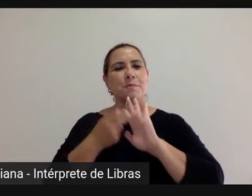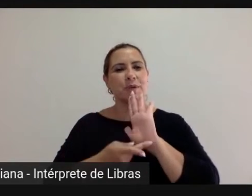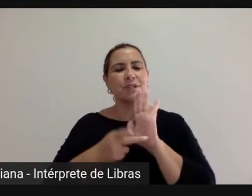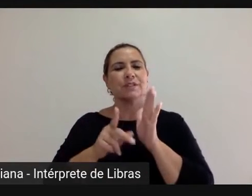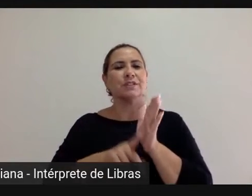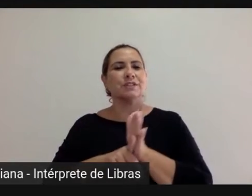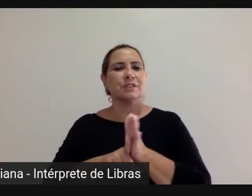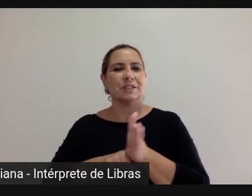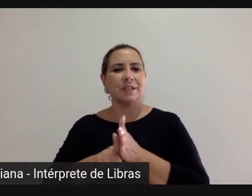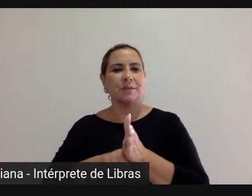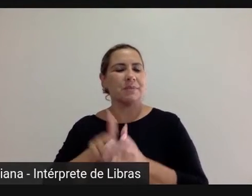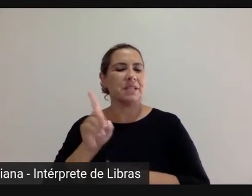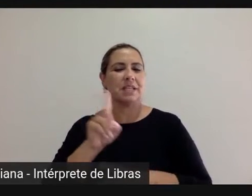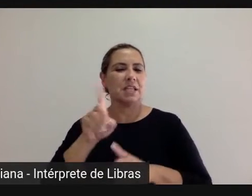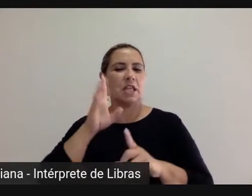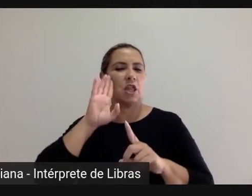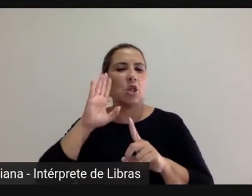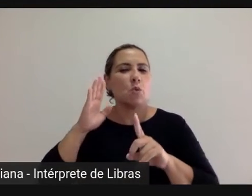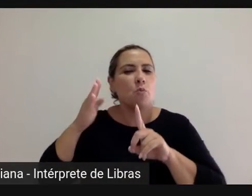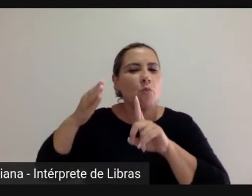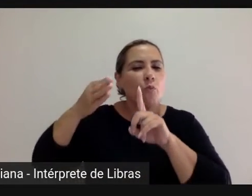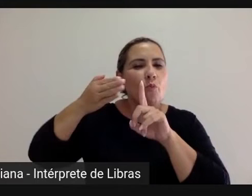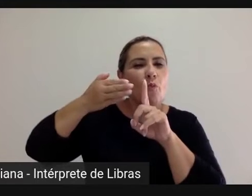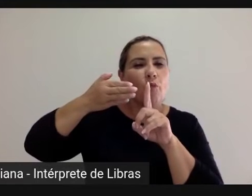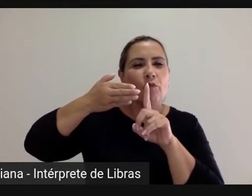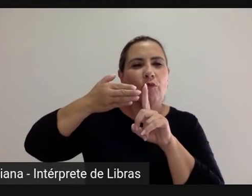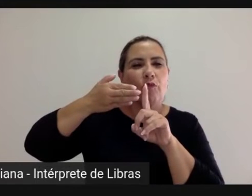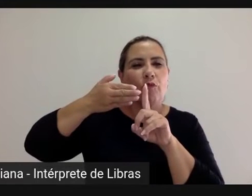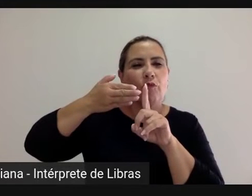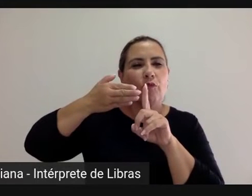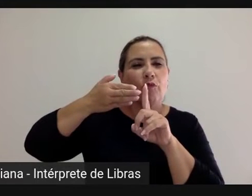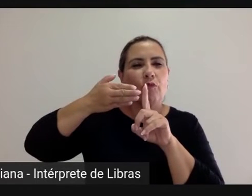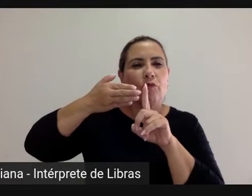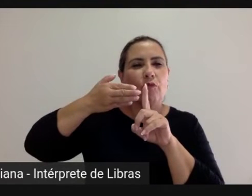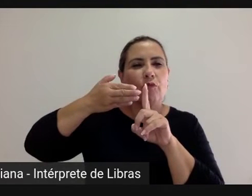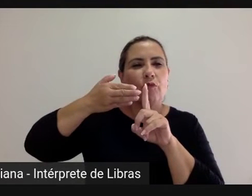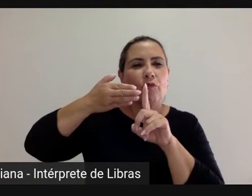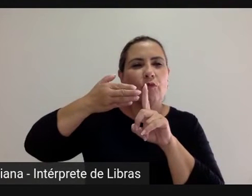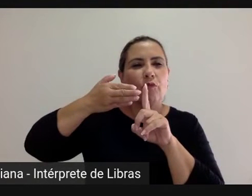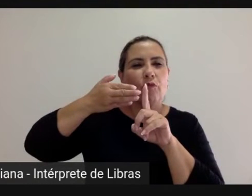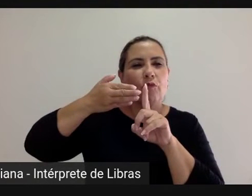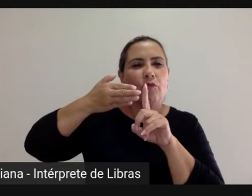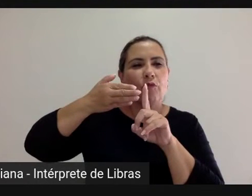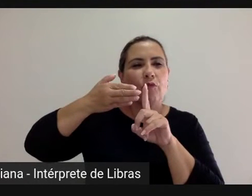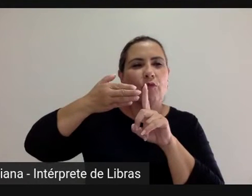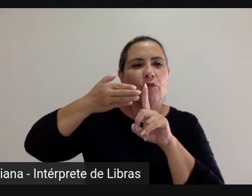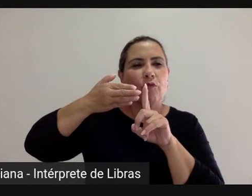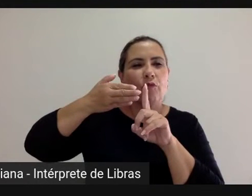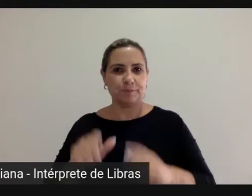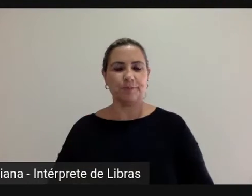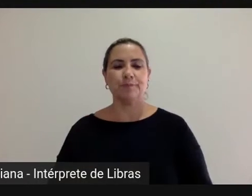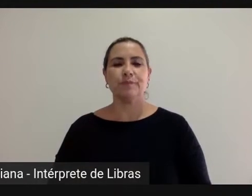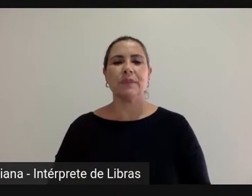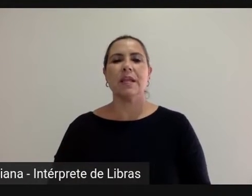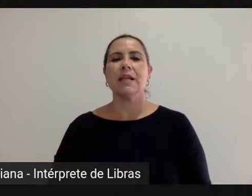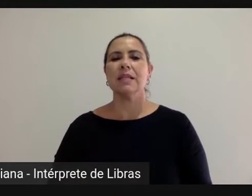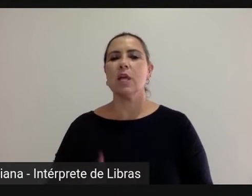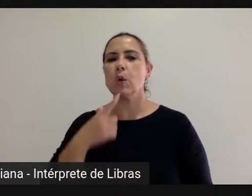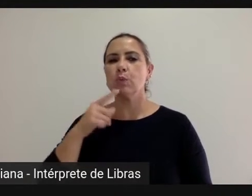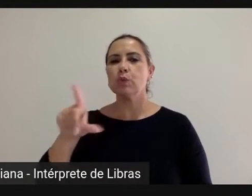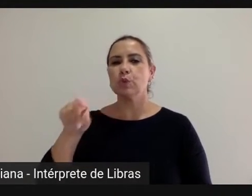não foquei na questão de consulta ao público. Isso pressuporia uma base de